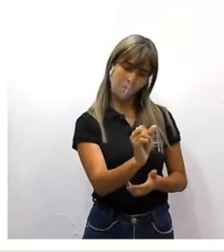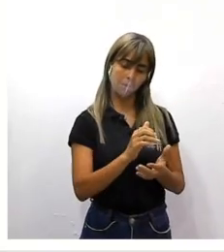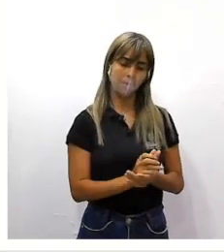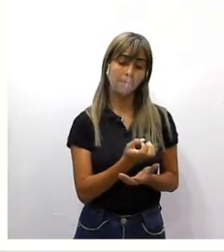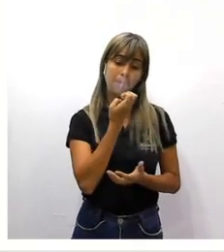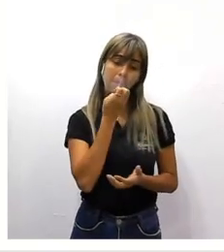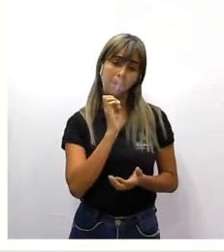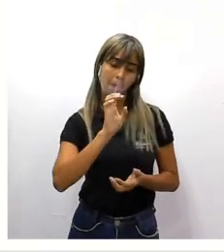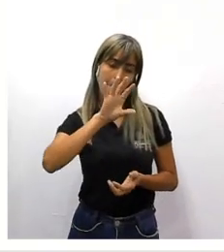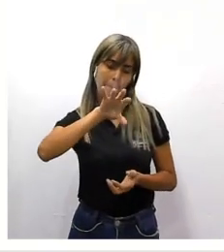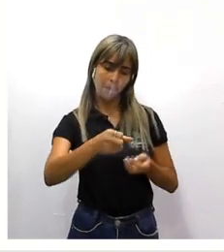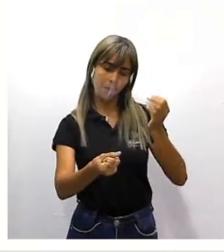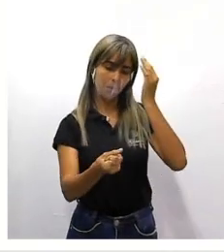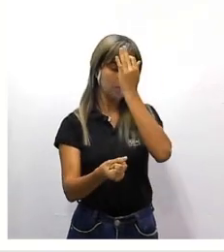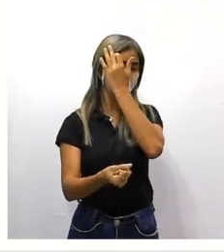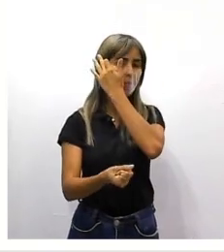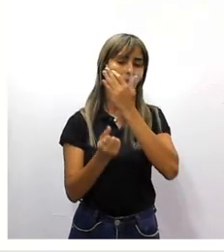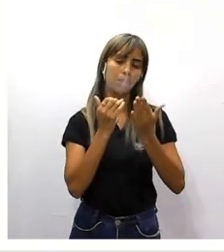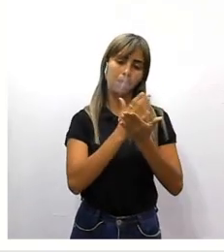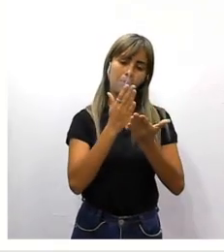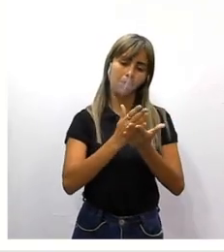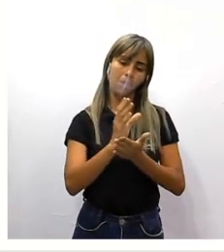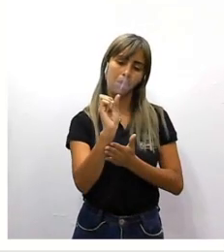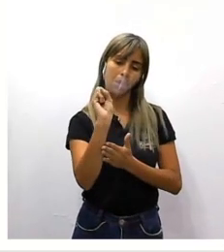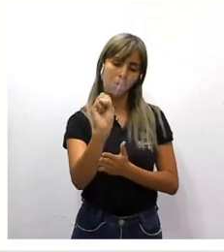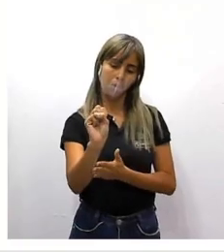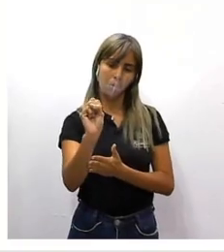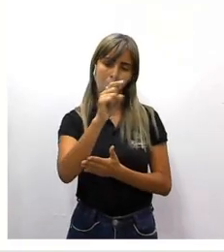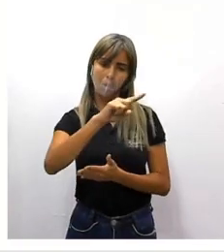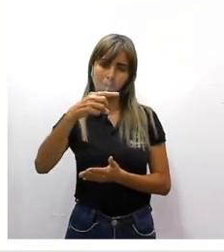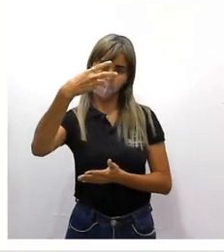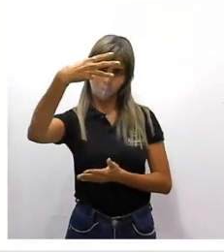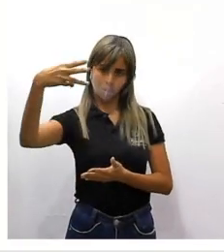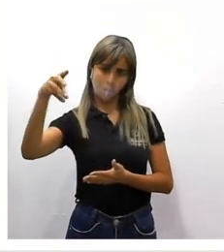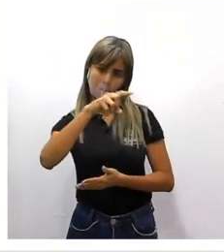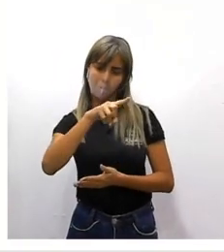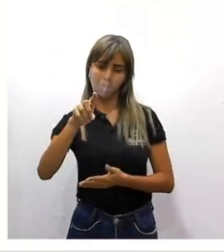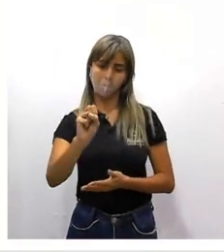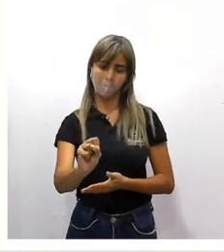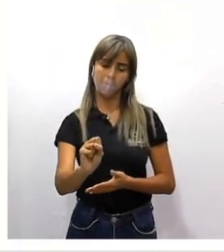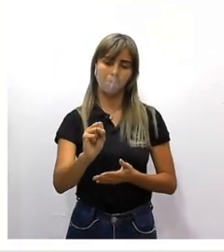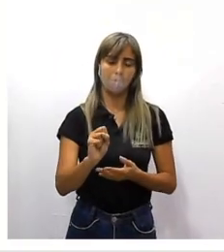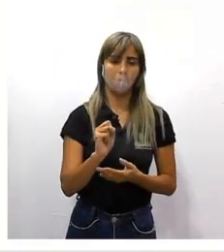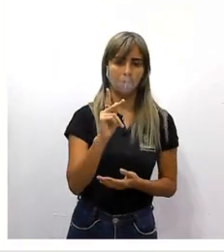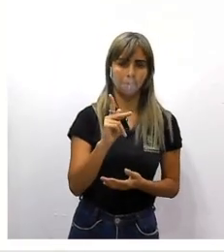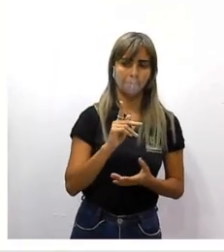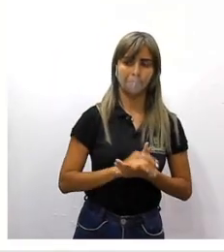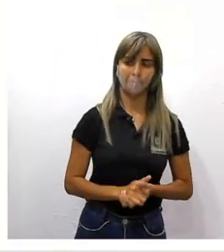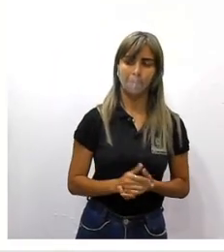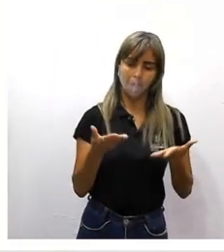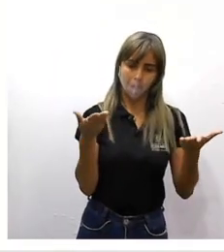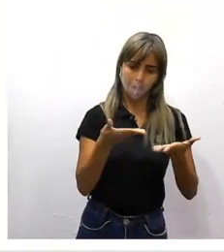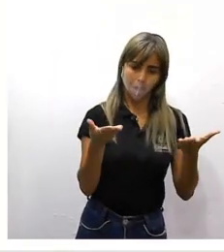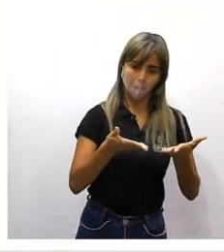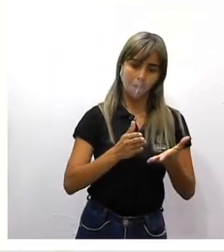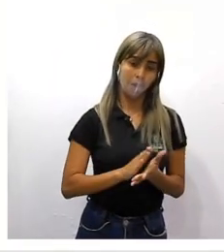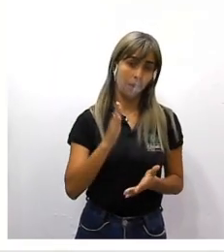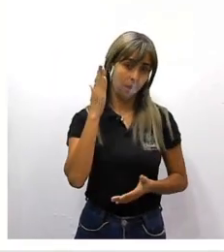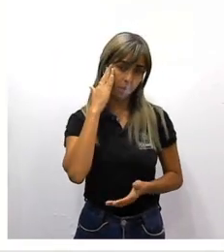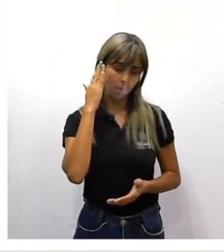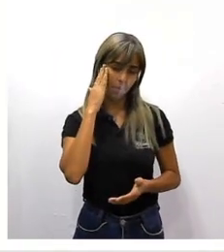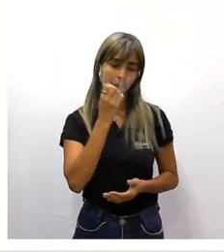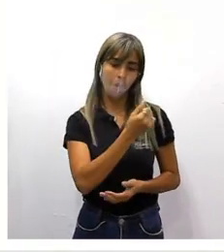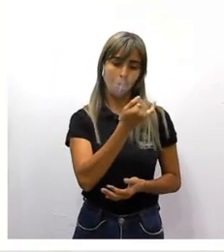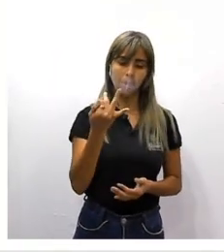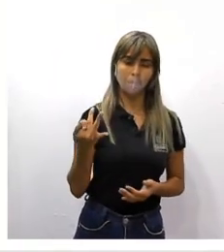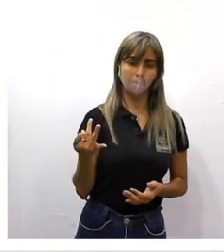ele pegou o fator, dividiu em 8 fatias e comeu 3, 3 oitavos. Beleza? E agora? Ele quer saber